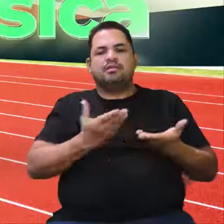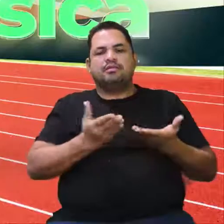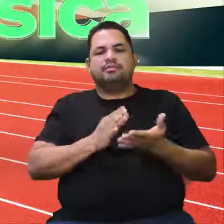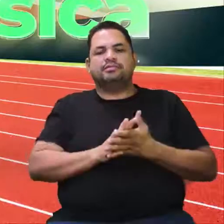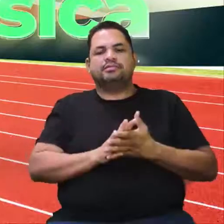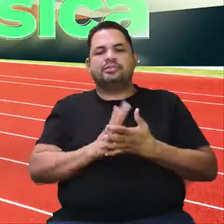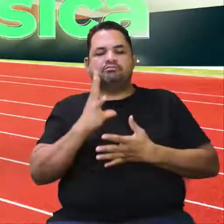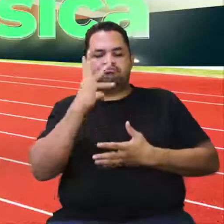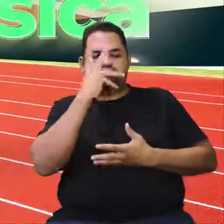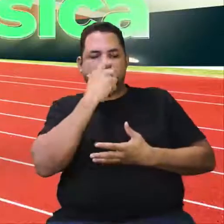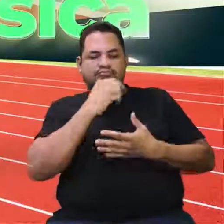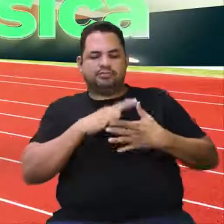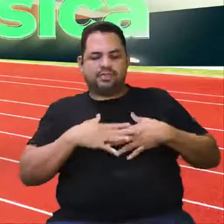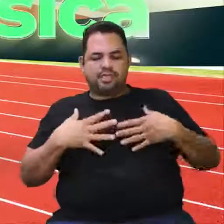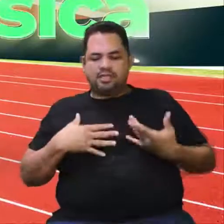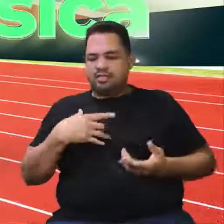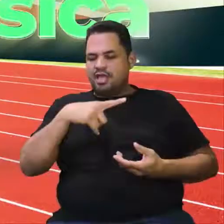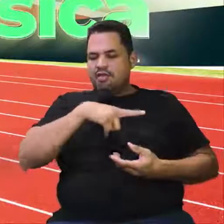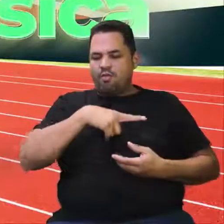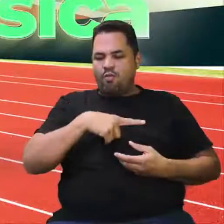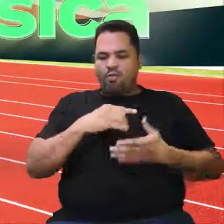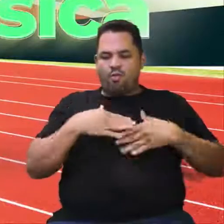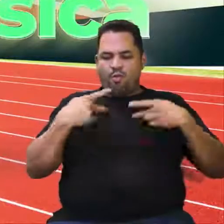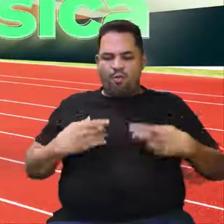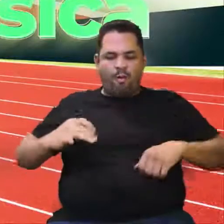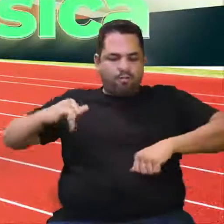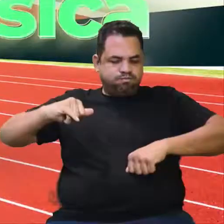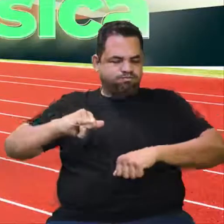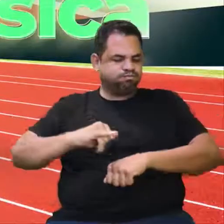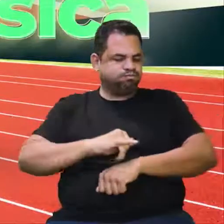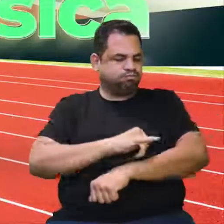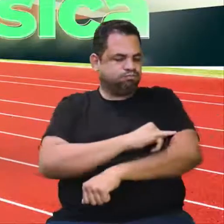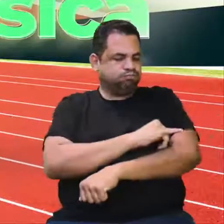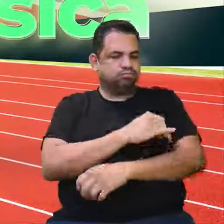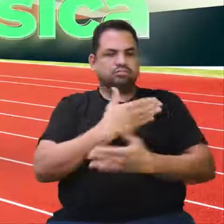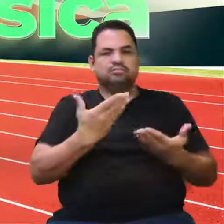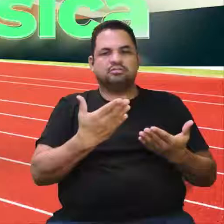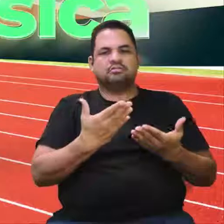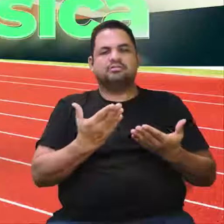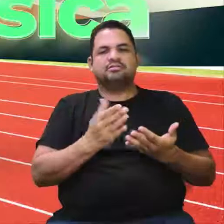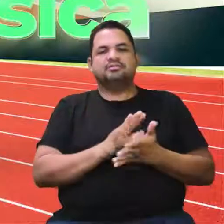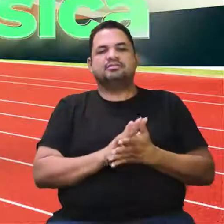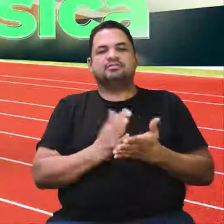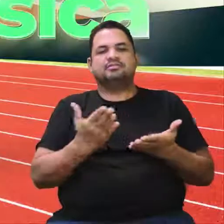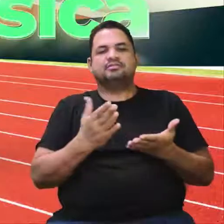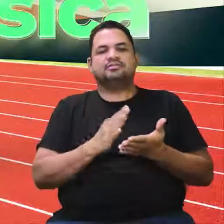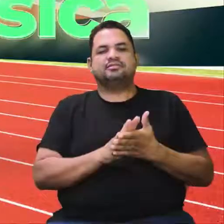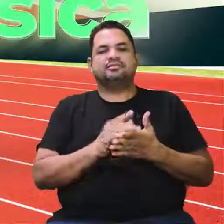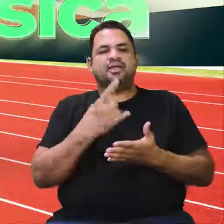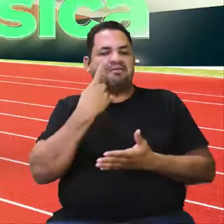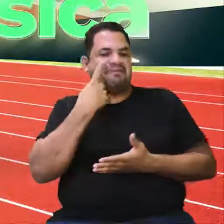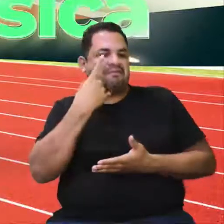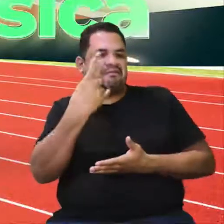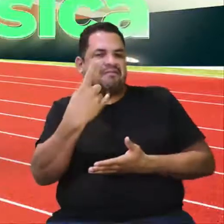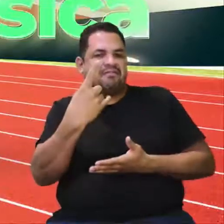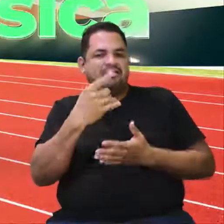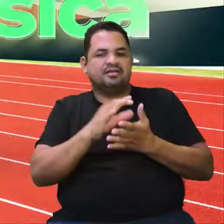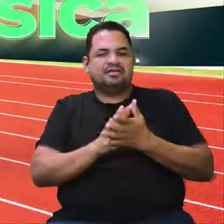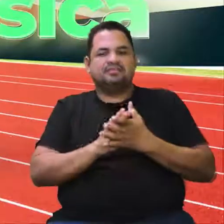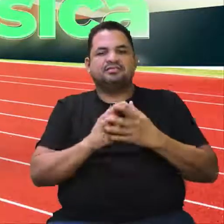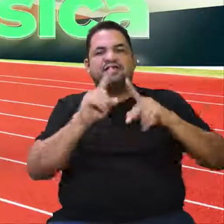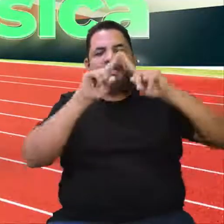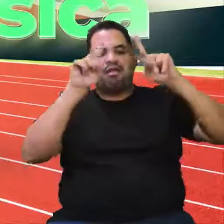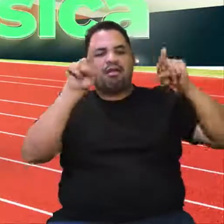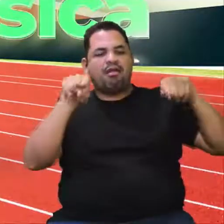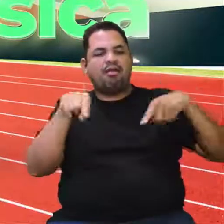ser belo era ter um corpo gordo, né, bem preenchido. Então você via lá aquelas obras